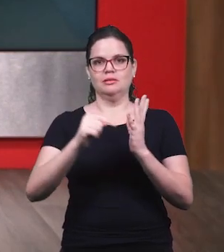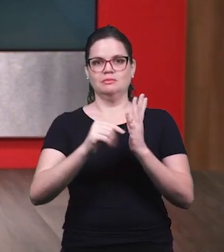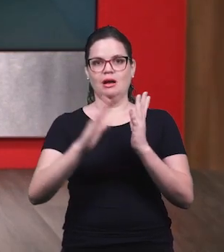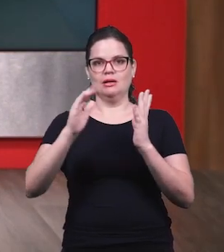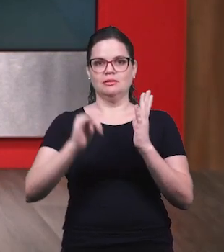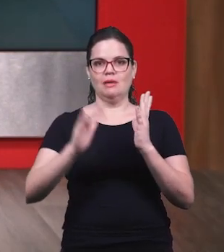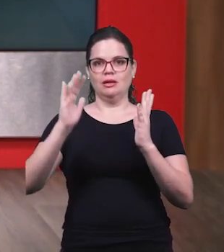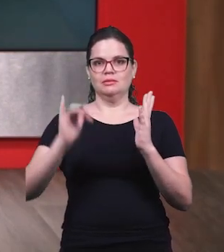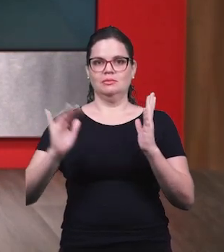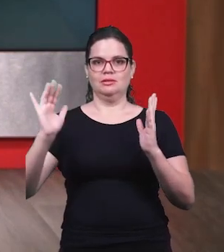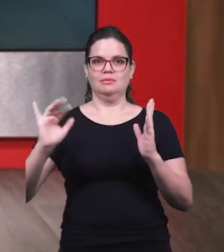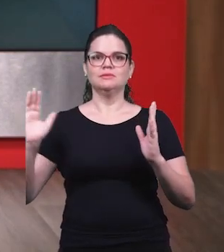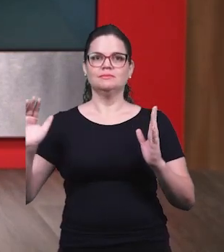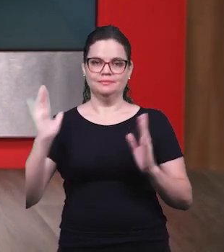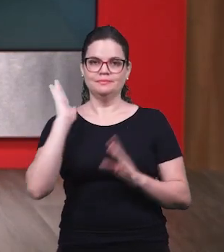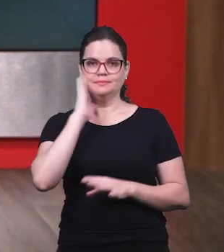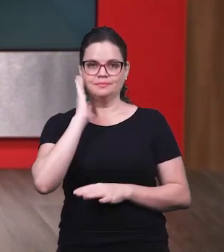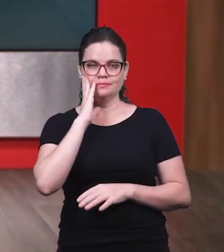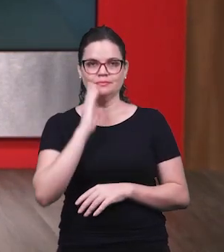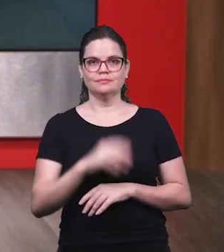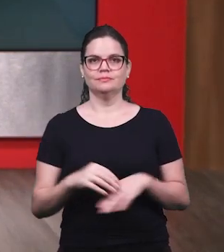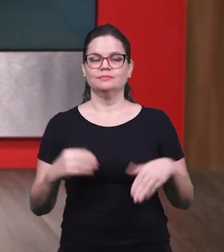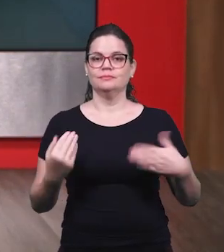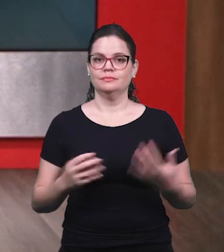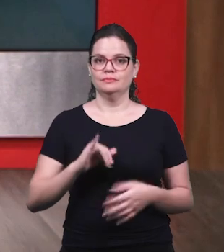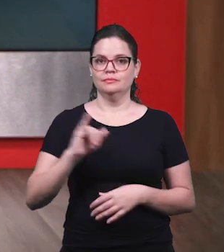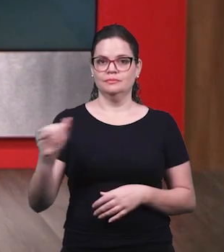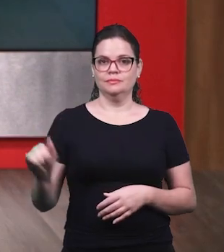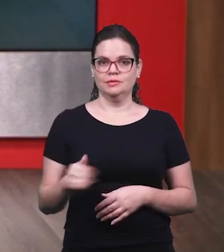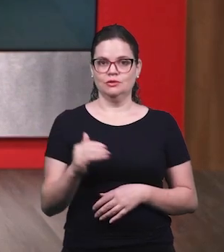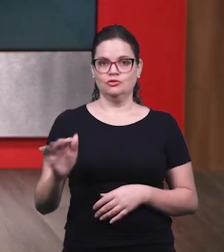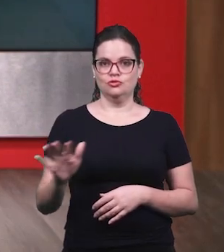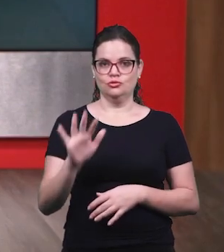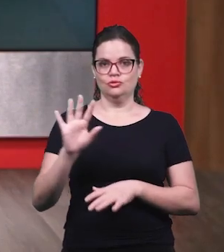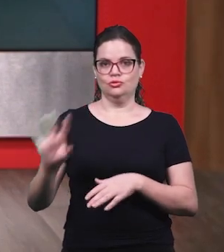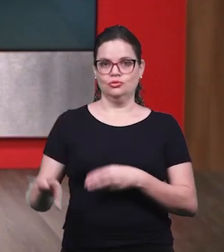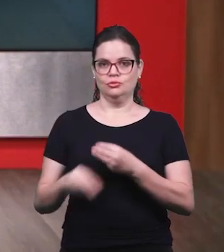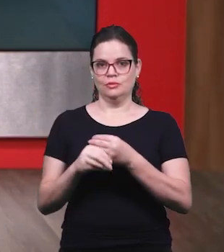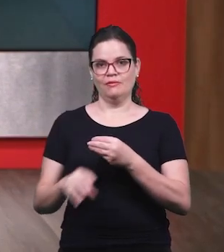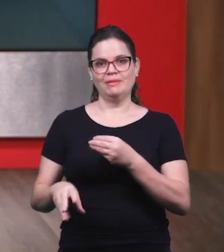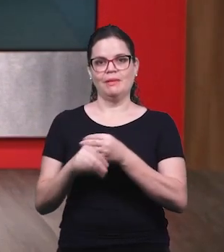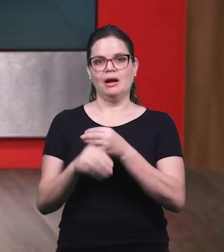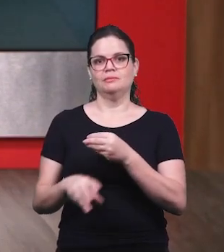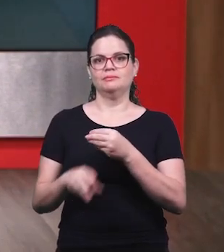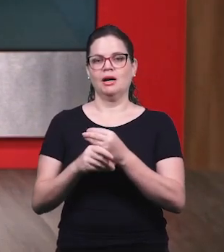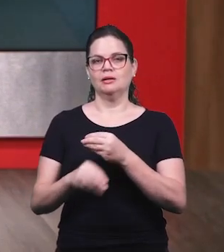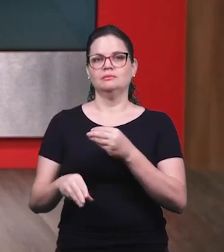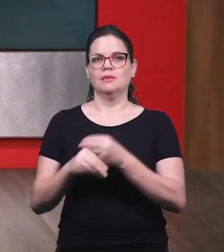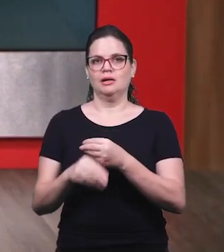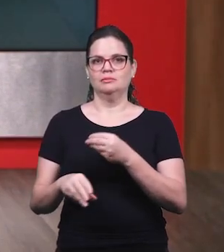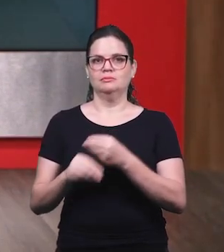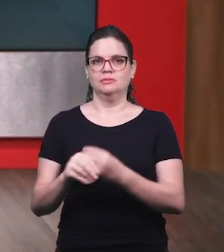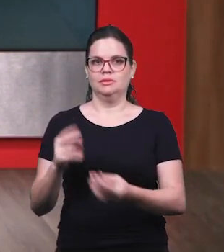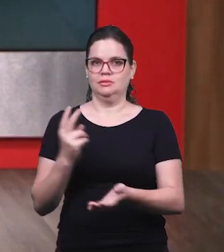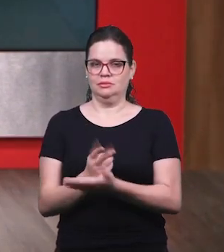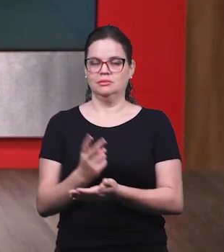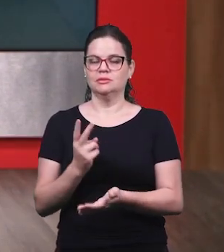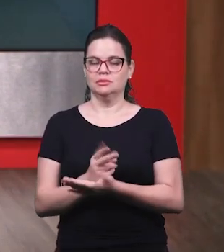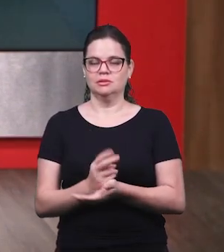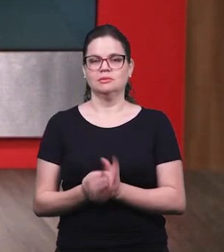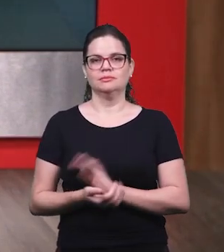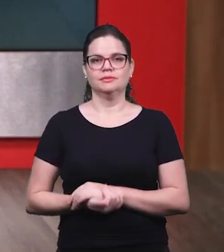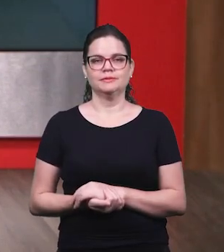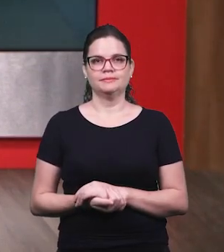composto, ele vai ter essa repercussão, né, no seu